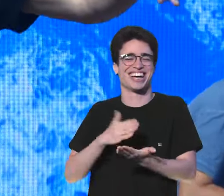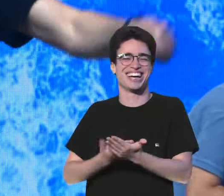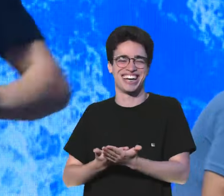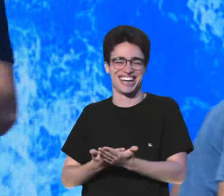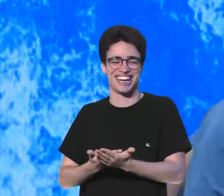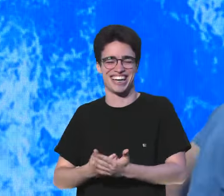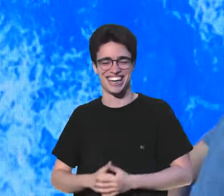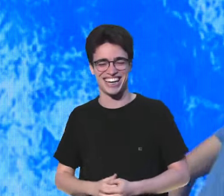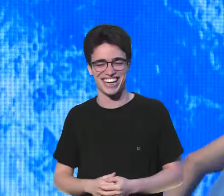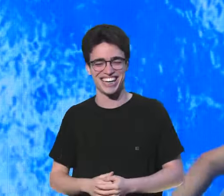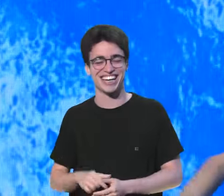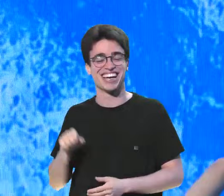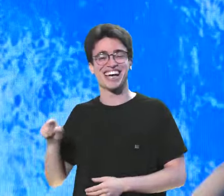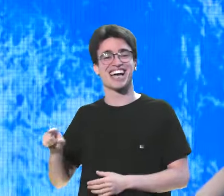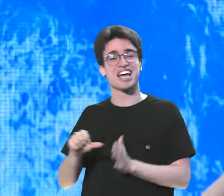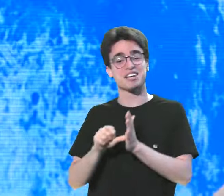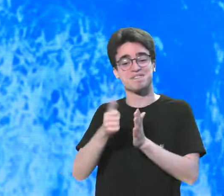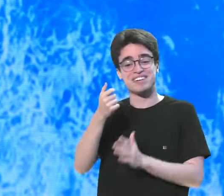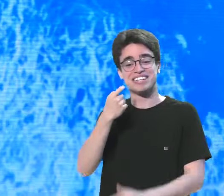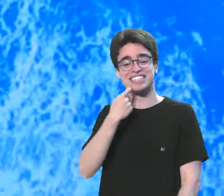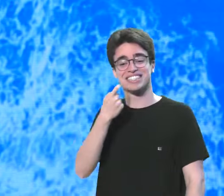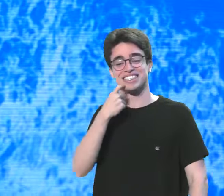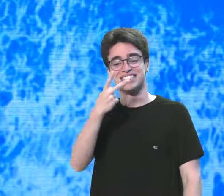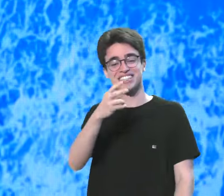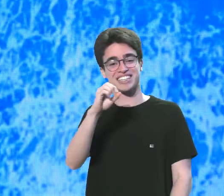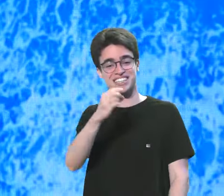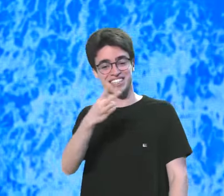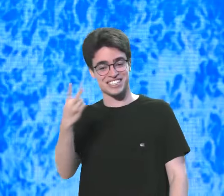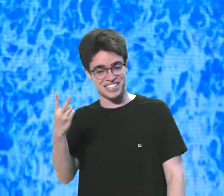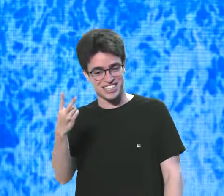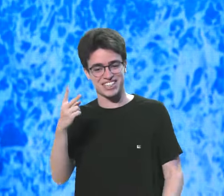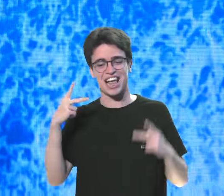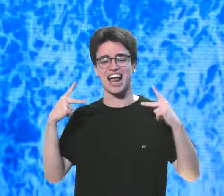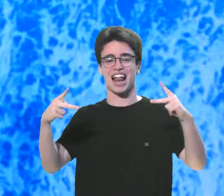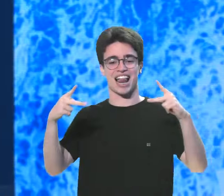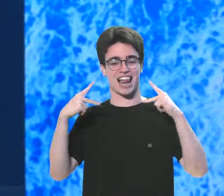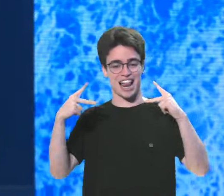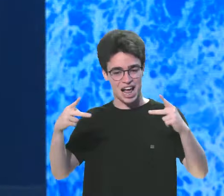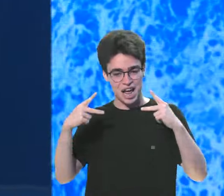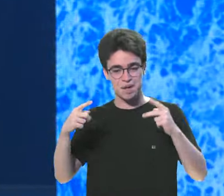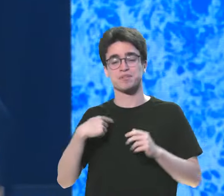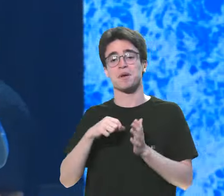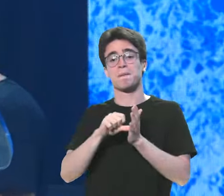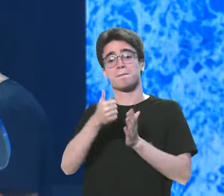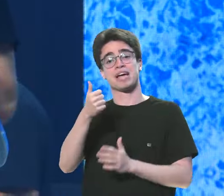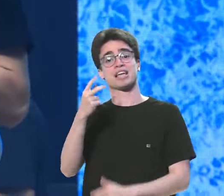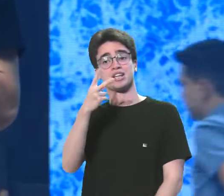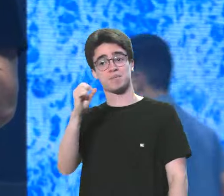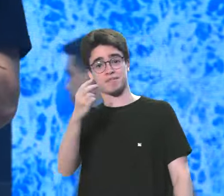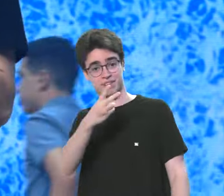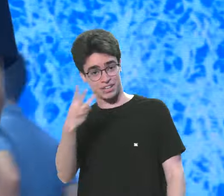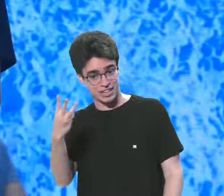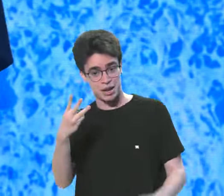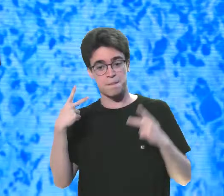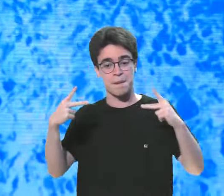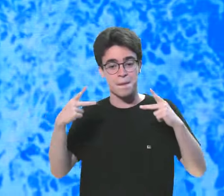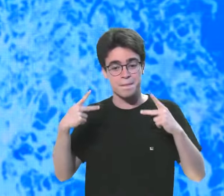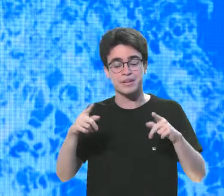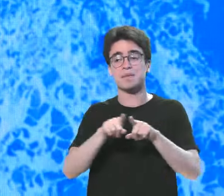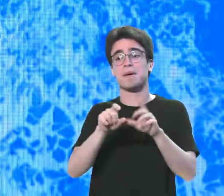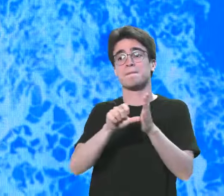esse aqui ele pregou na primeira sexta de 2022 eu preguei na primeira sexta de 2023 e na